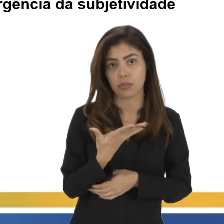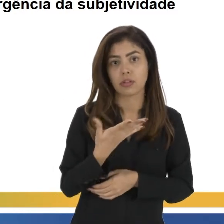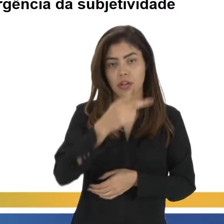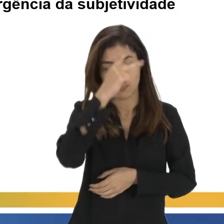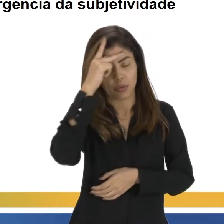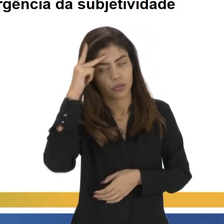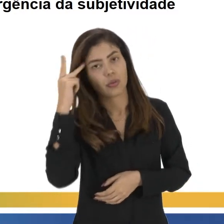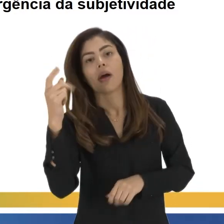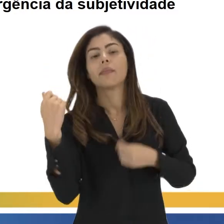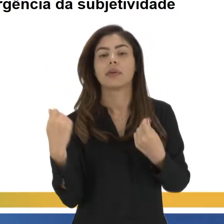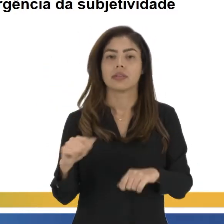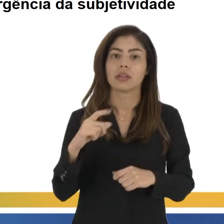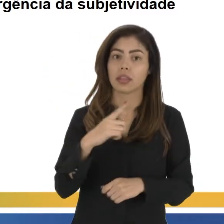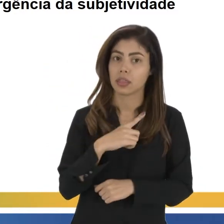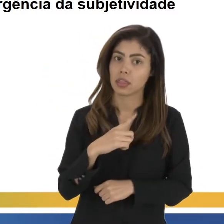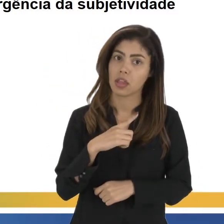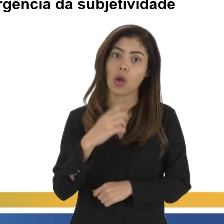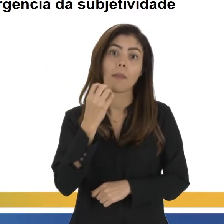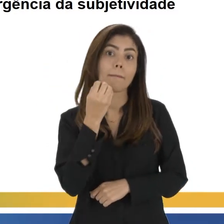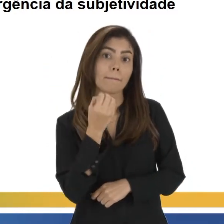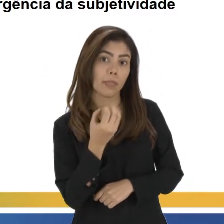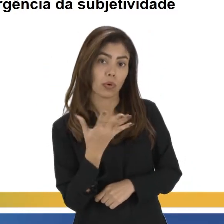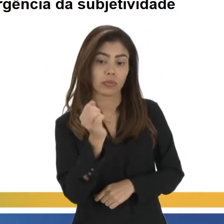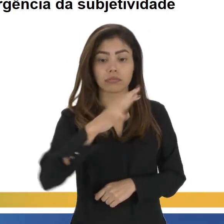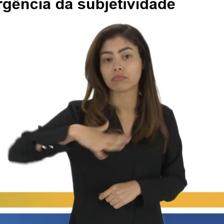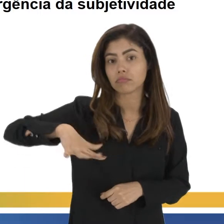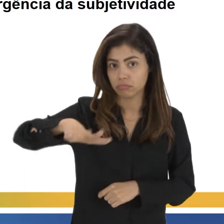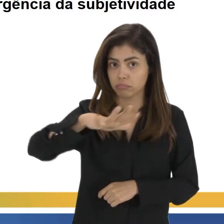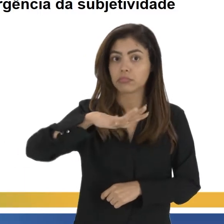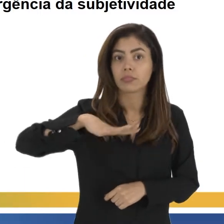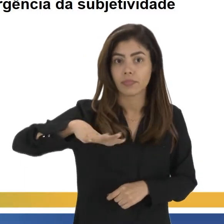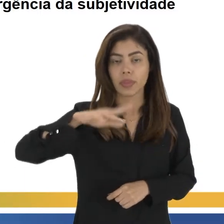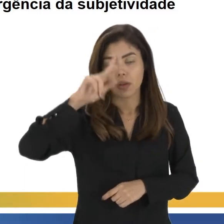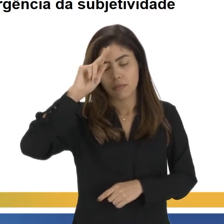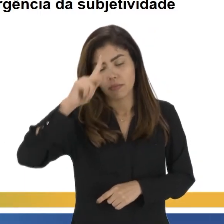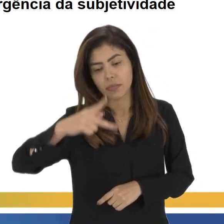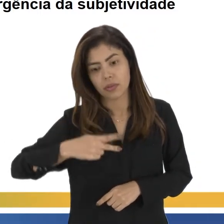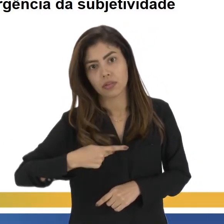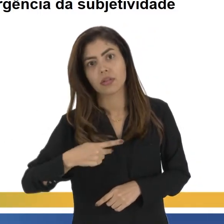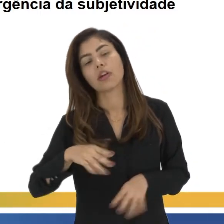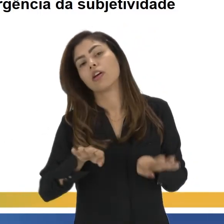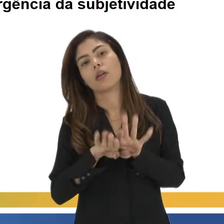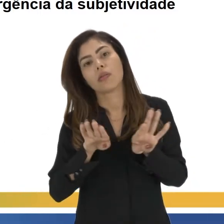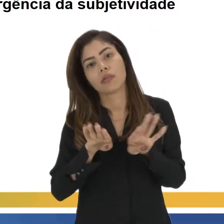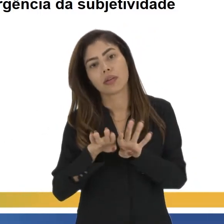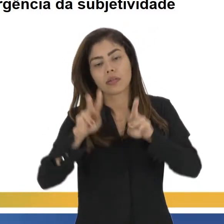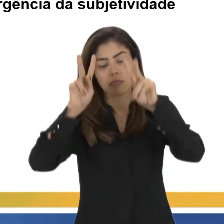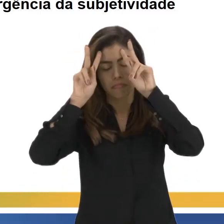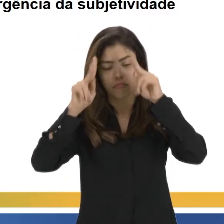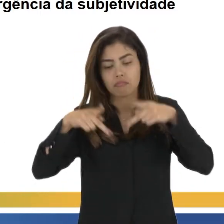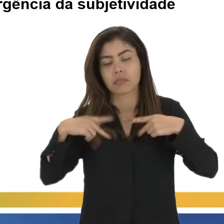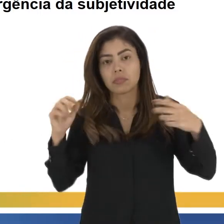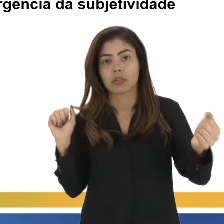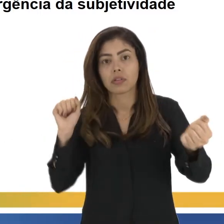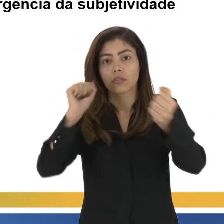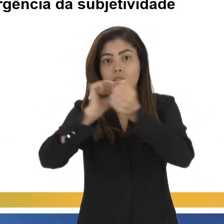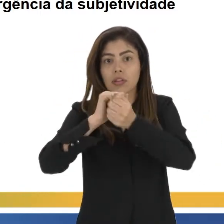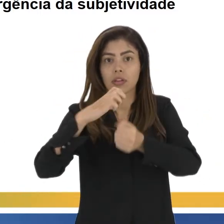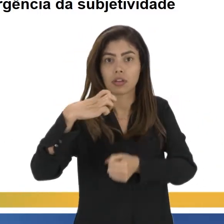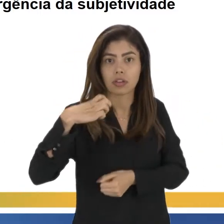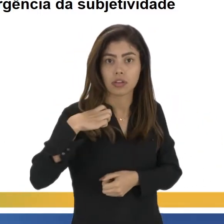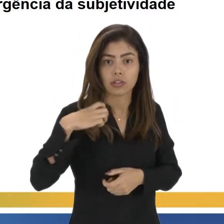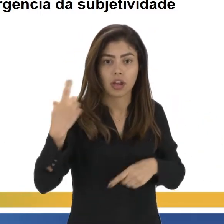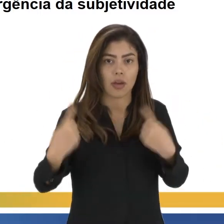ele é necessariamente o bom cidadão. Ou seja, existe aí uma junção entre ética